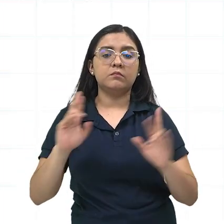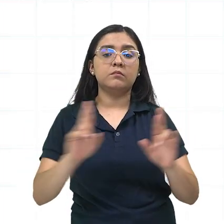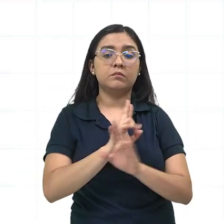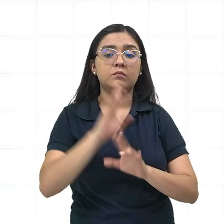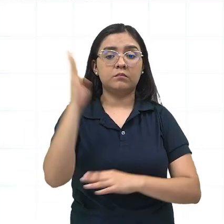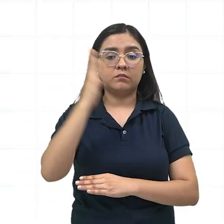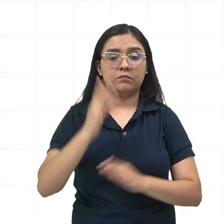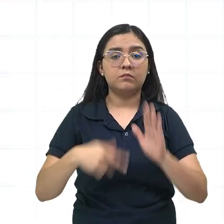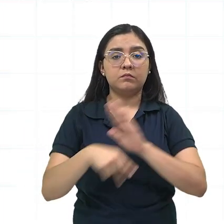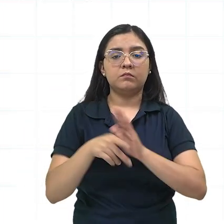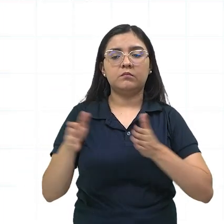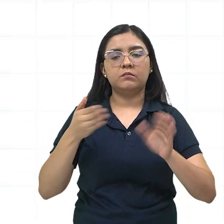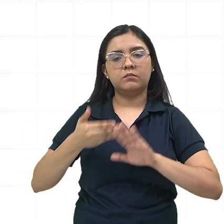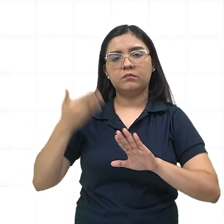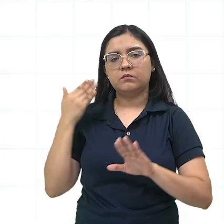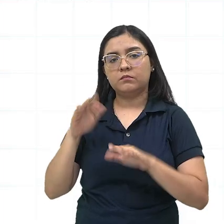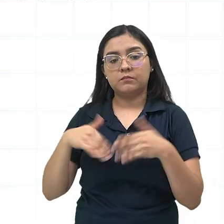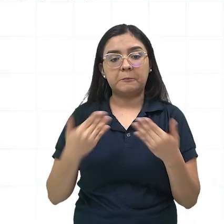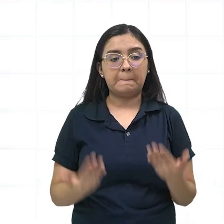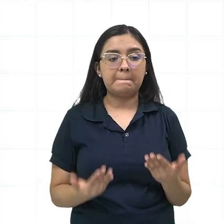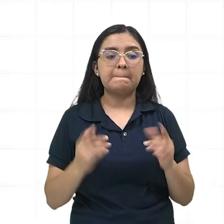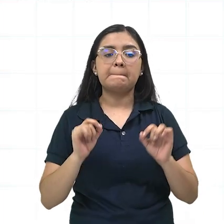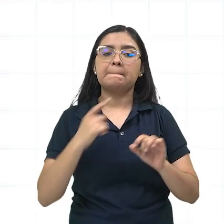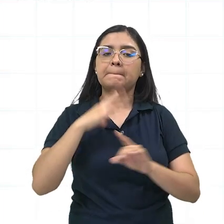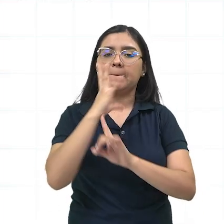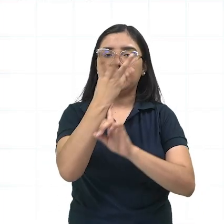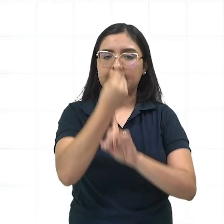ao Brasil da época. Sendo assim,